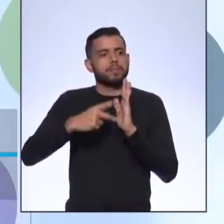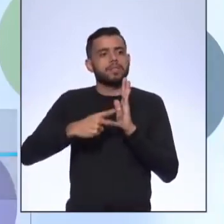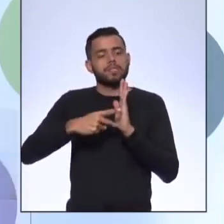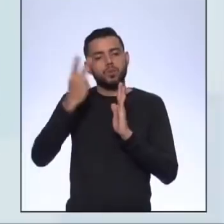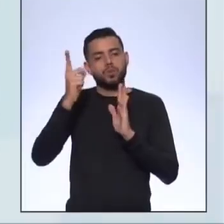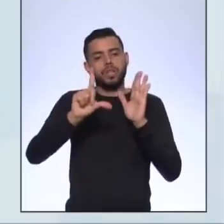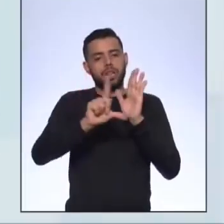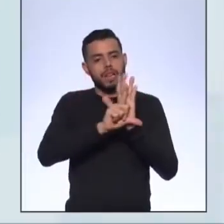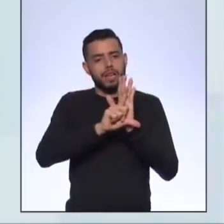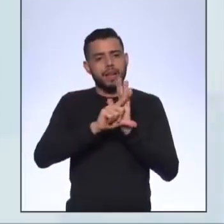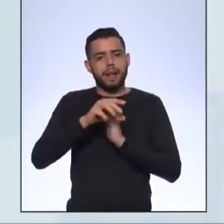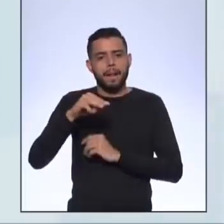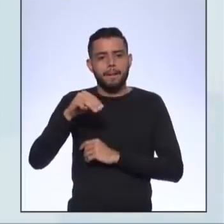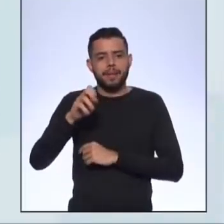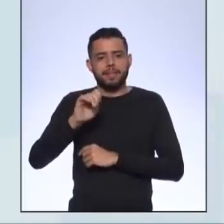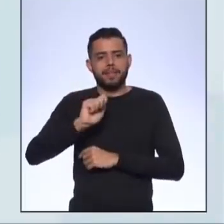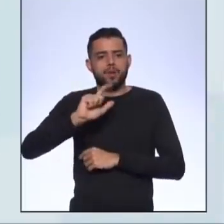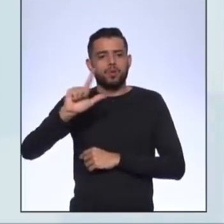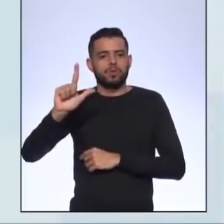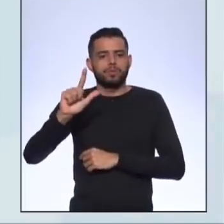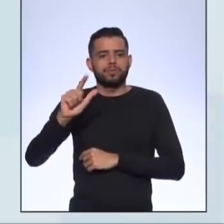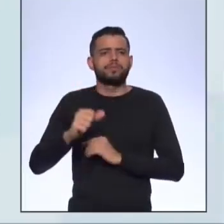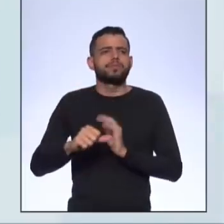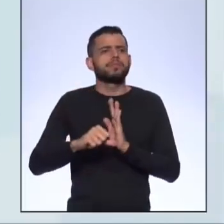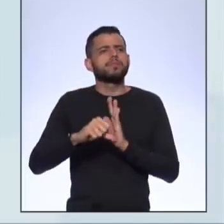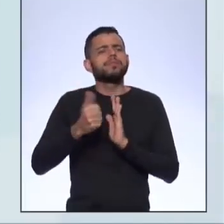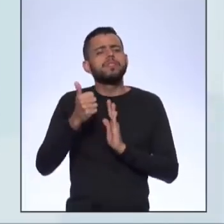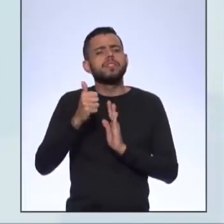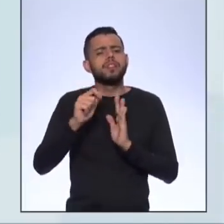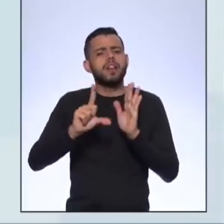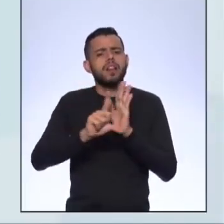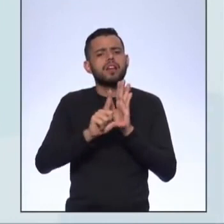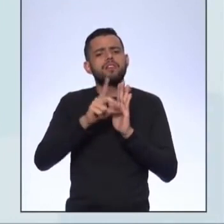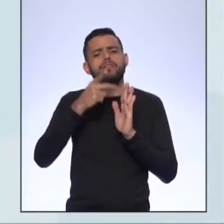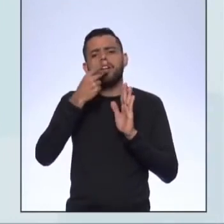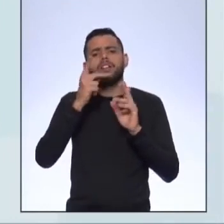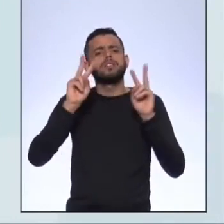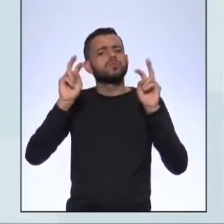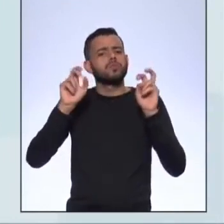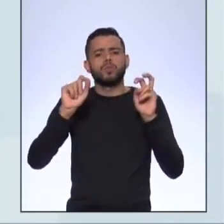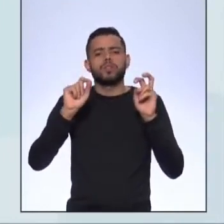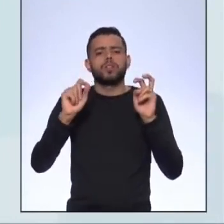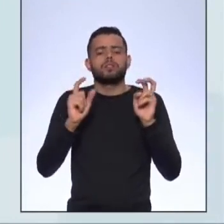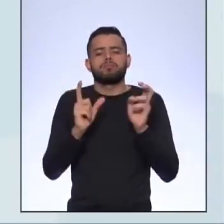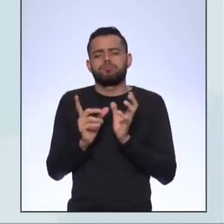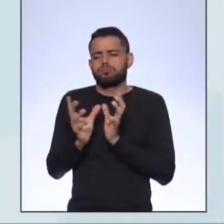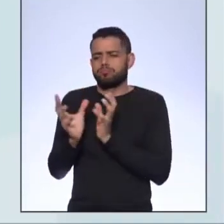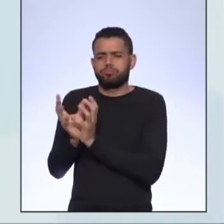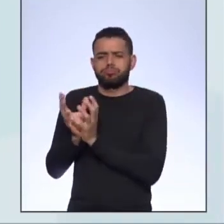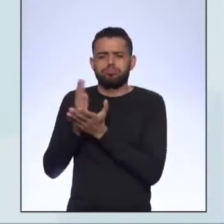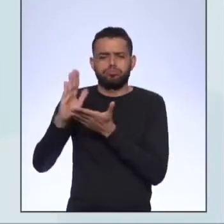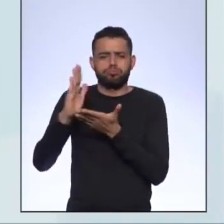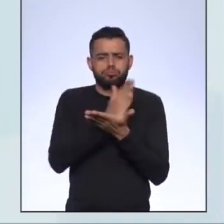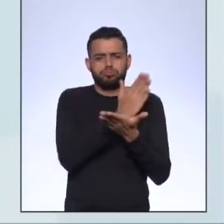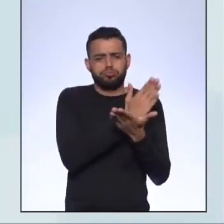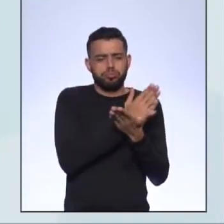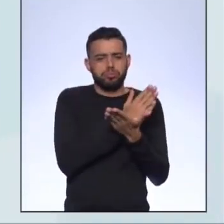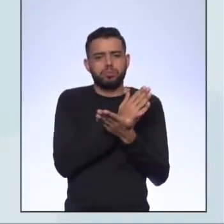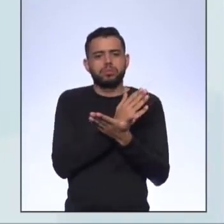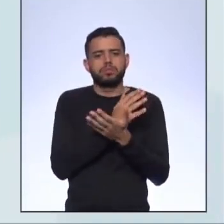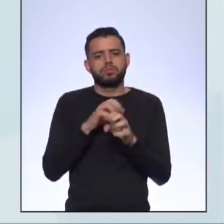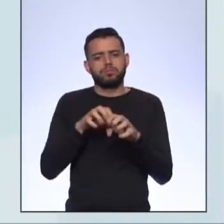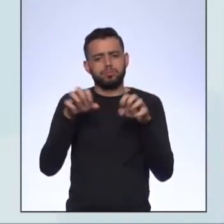a primeira lei de Mendel fala exatamente em relação à segregação dos fatores. O que ele diz? Os fatores